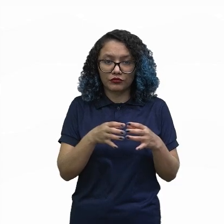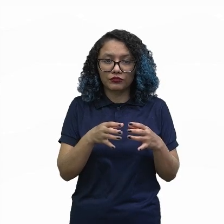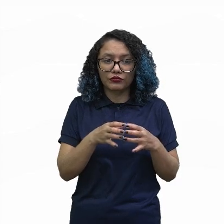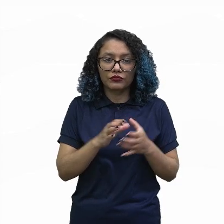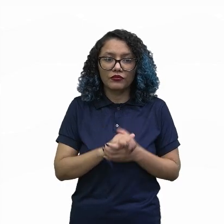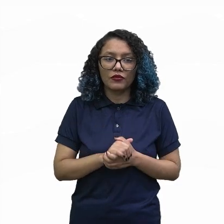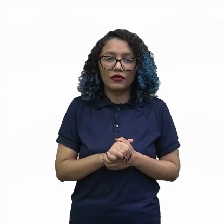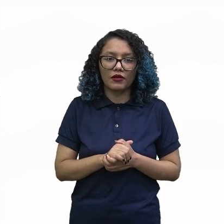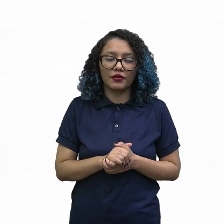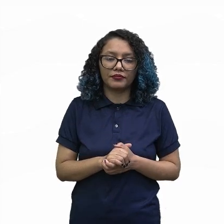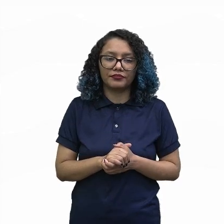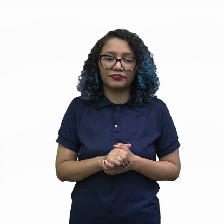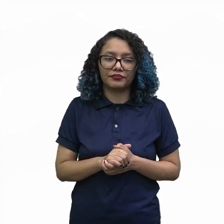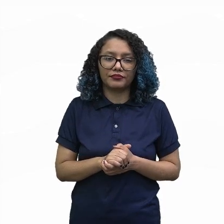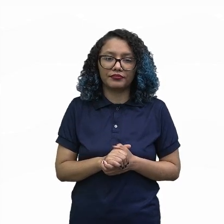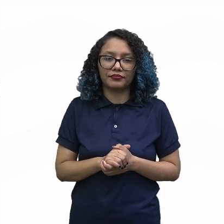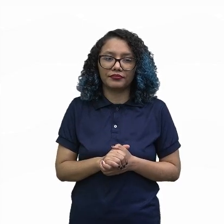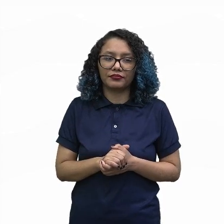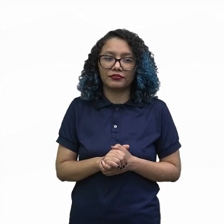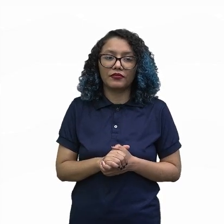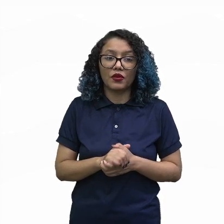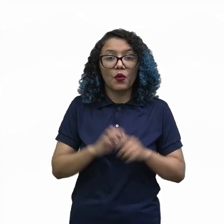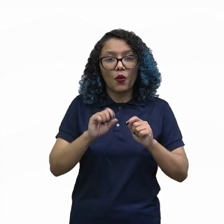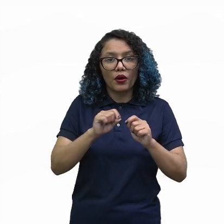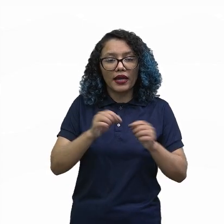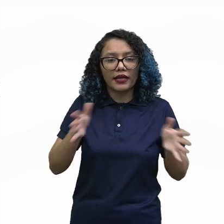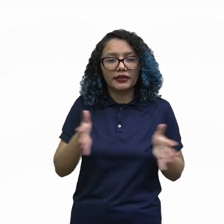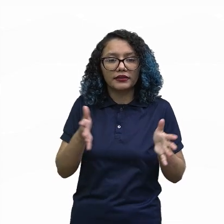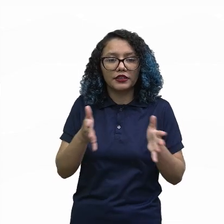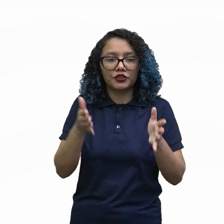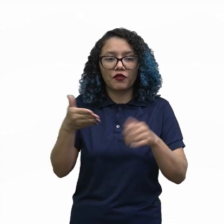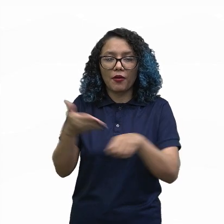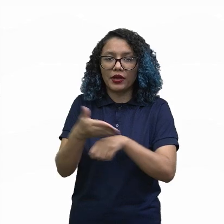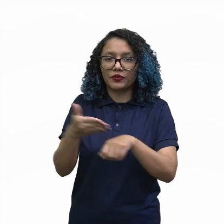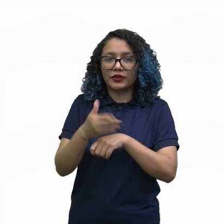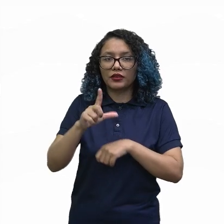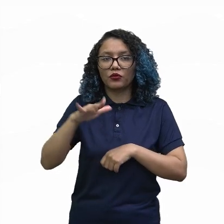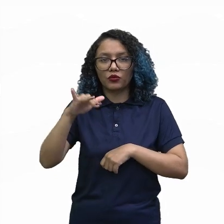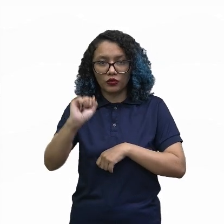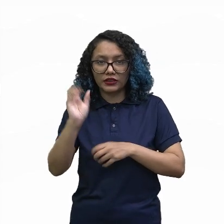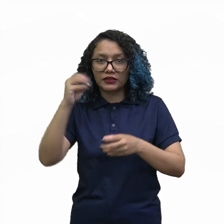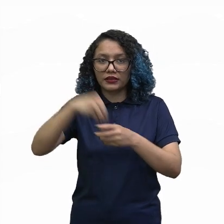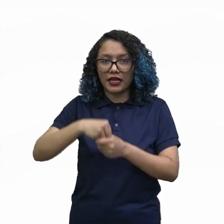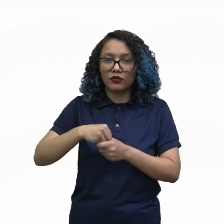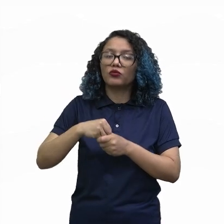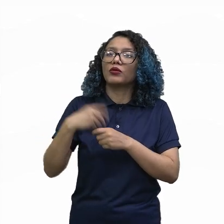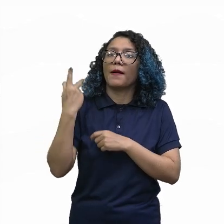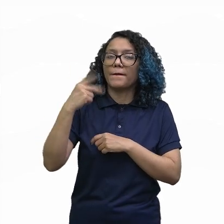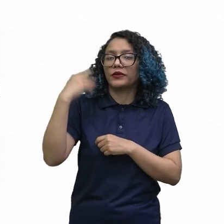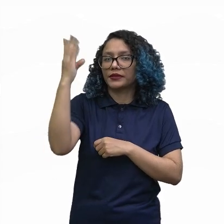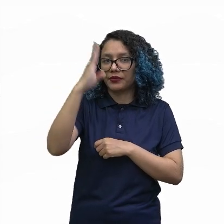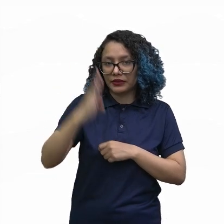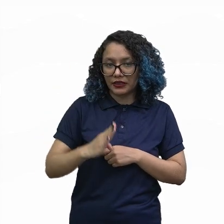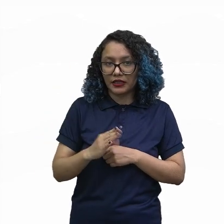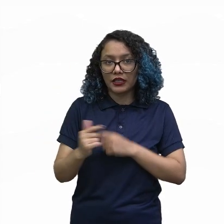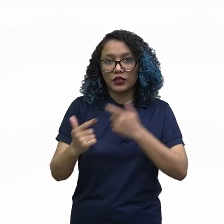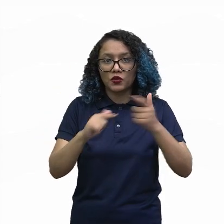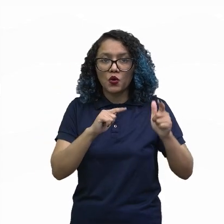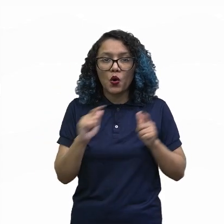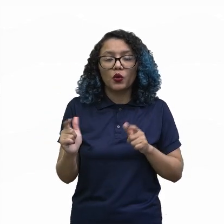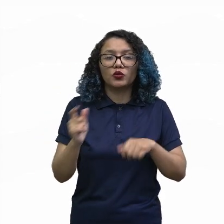de Luiz Carlos Prestes na política brasileira, e nós vamos ver esse personagem em outros